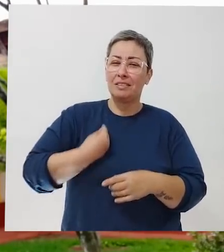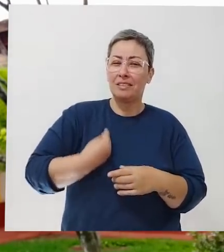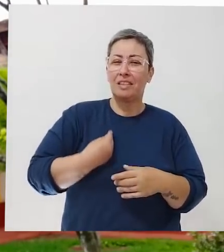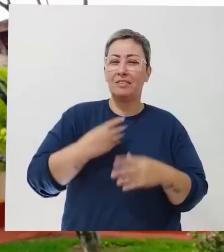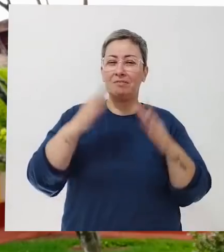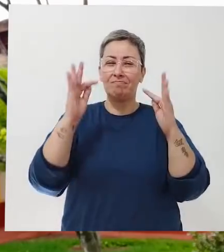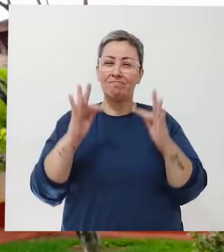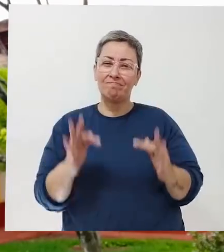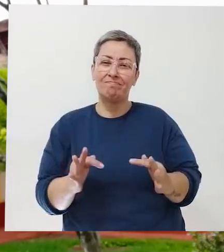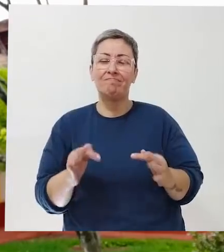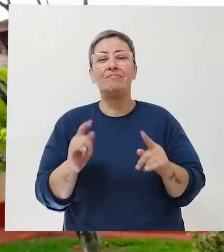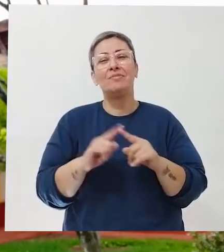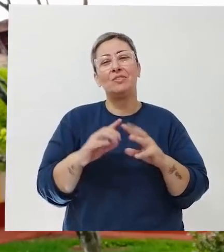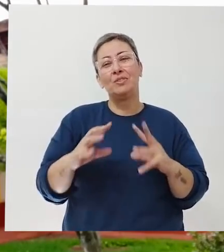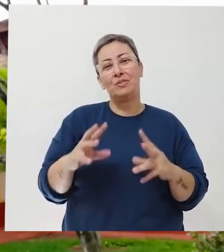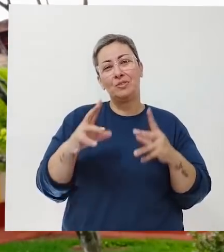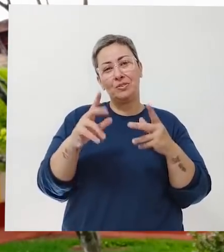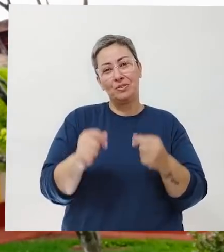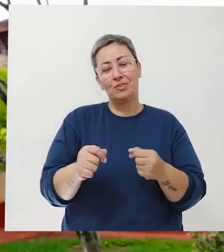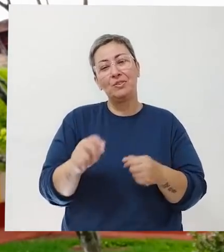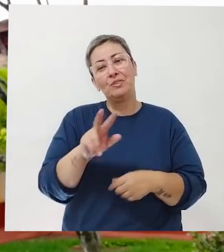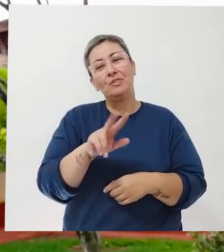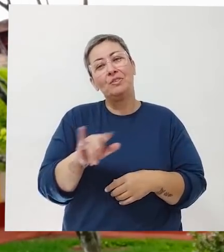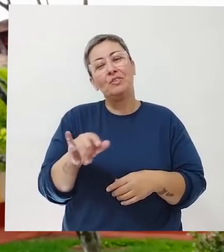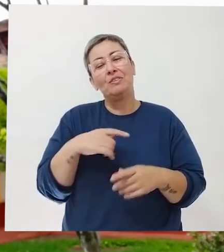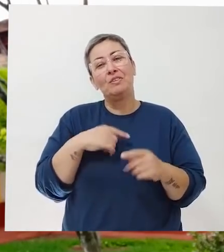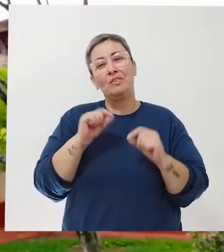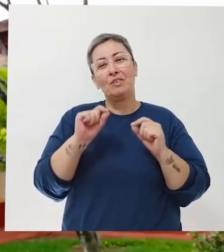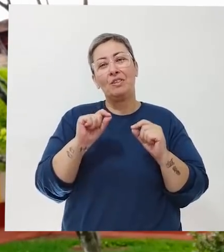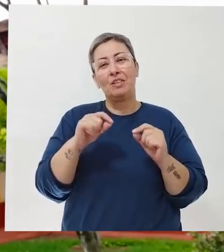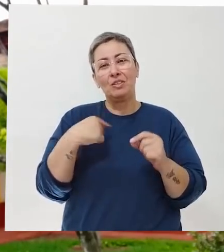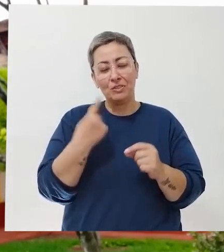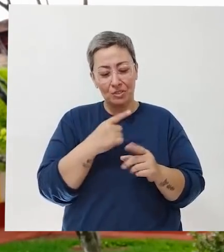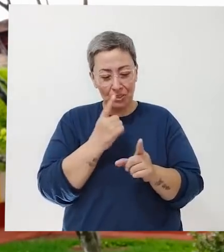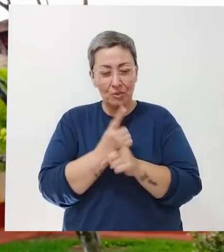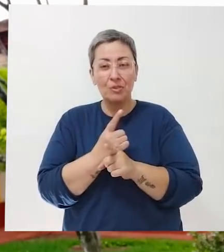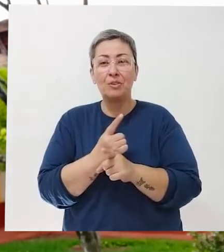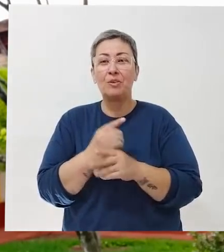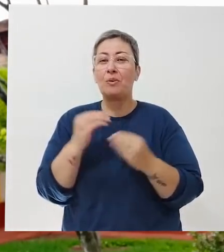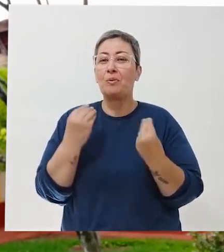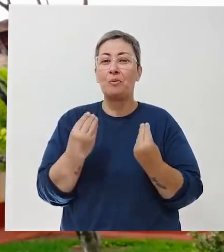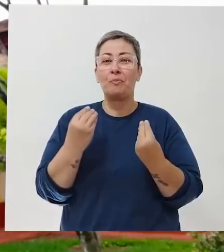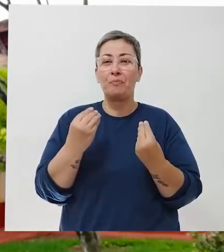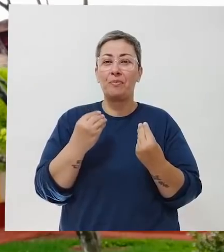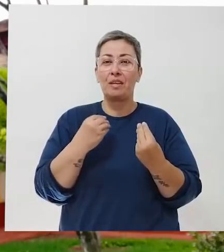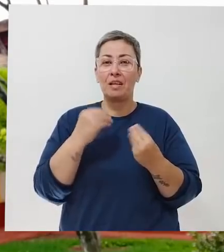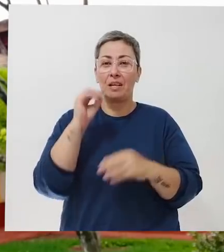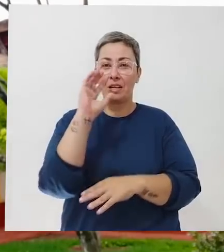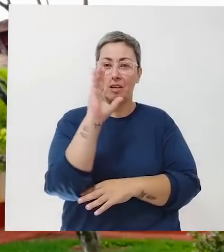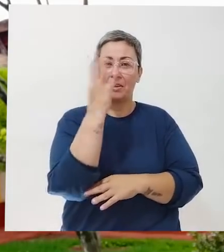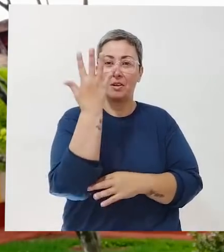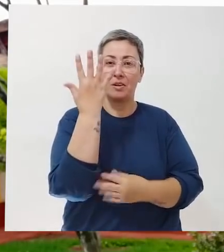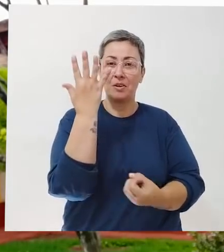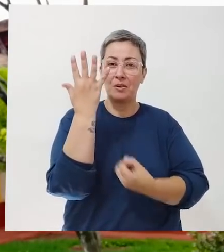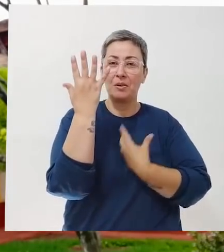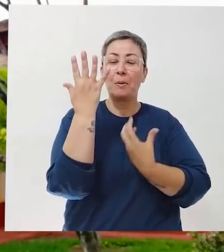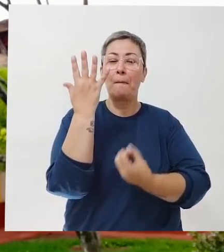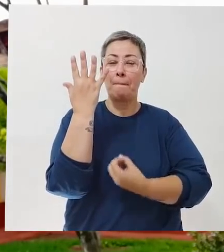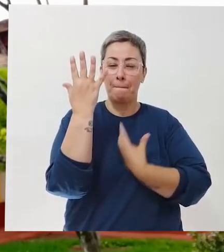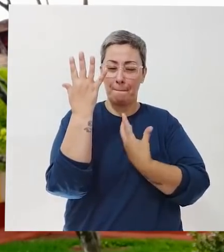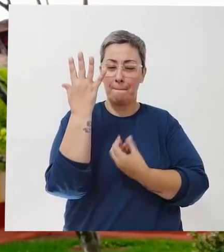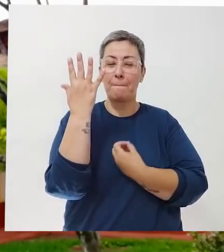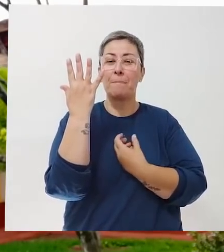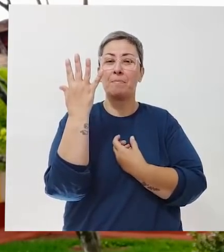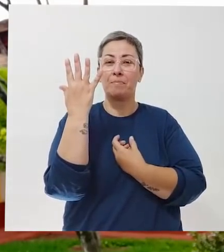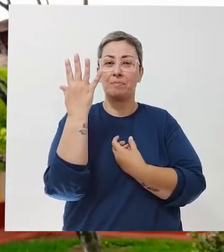caminho, da sua felicidade. E tudo isso, gente, tudo isso nós encontramos ao pé do nosso pé